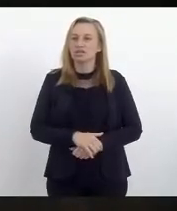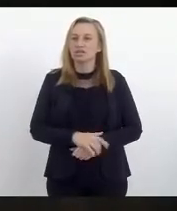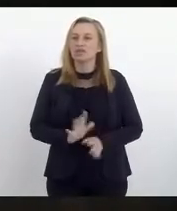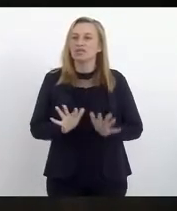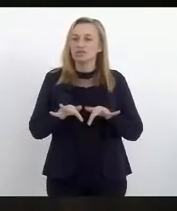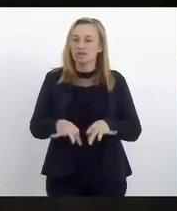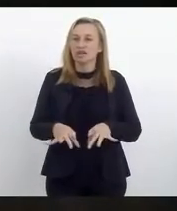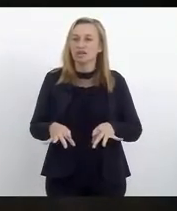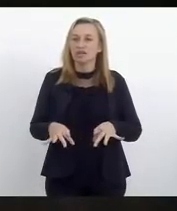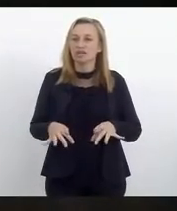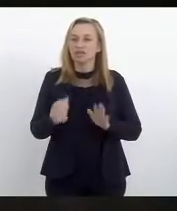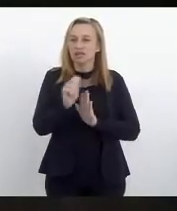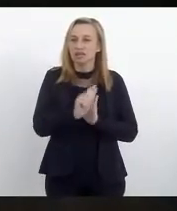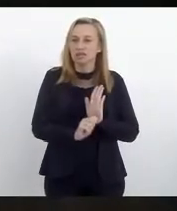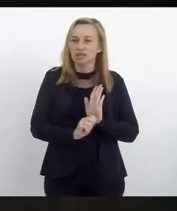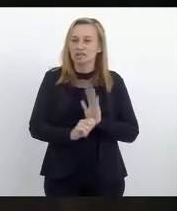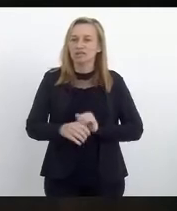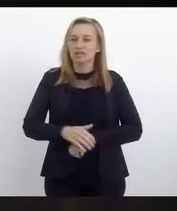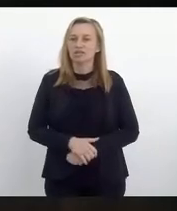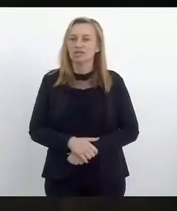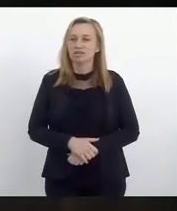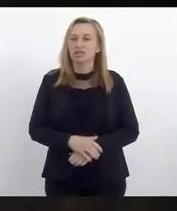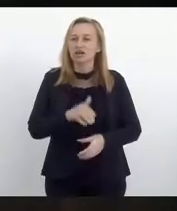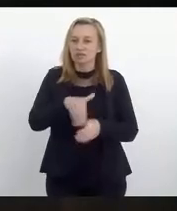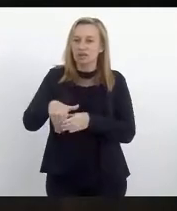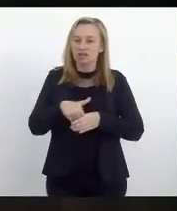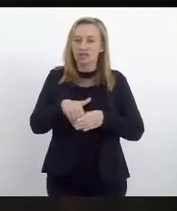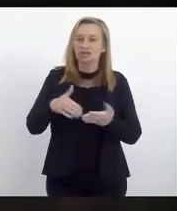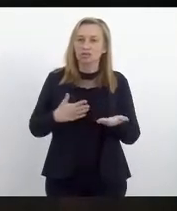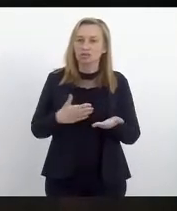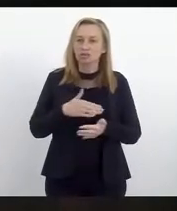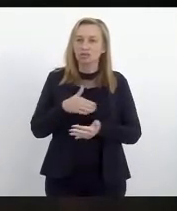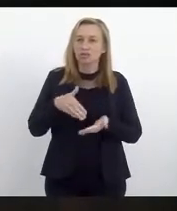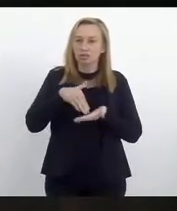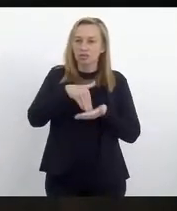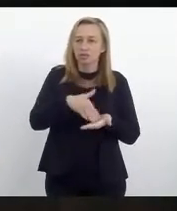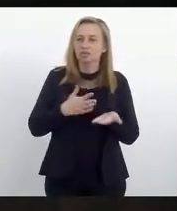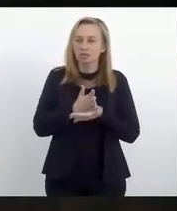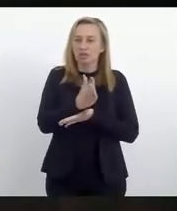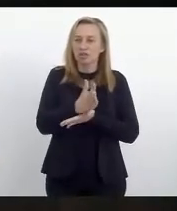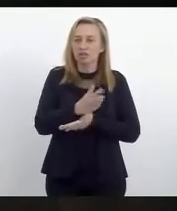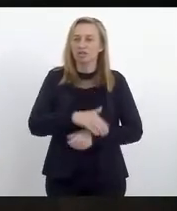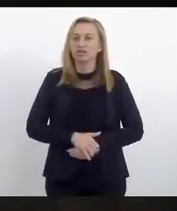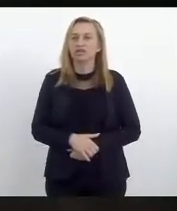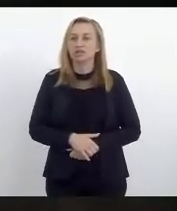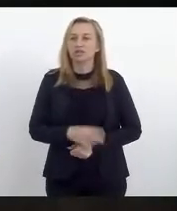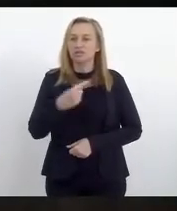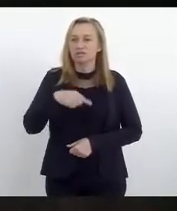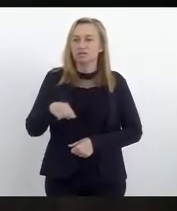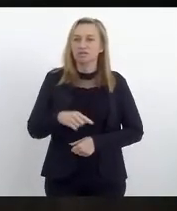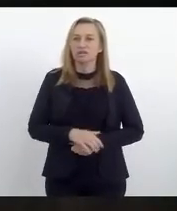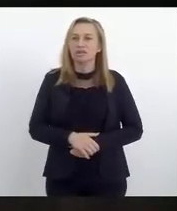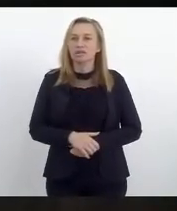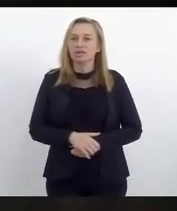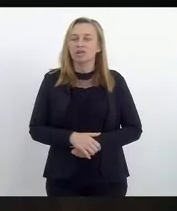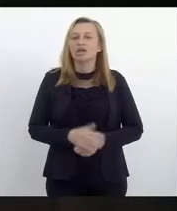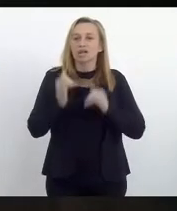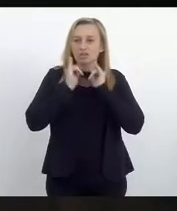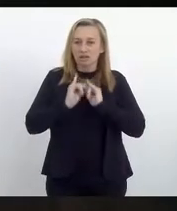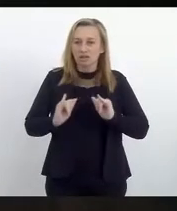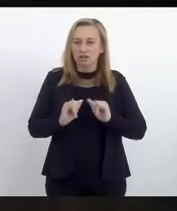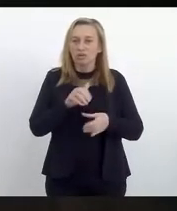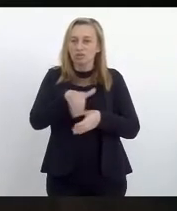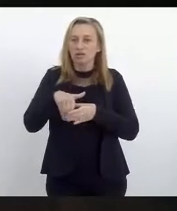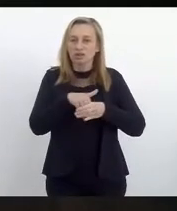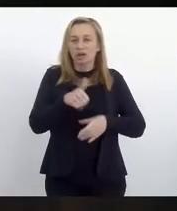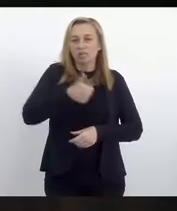conforme a final de redação. Em votação, senhores que aprovam, permaneçam como estão. Aprovado, vai autógrafo. Anuncio em